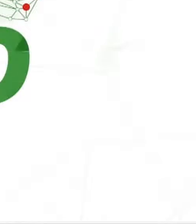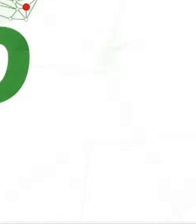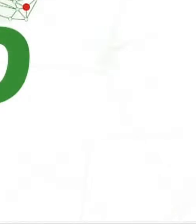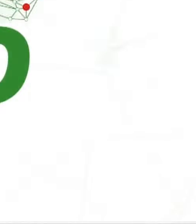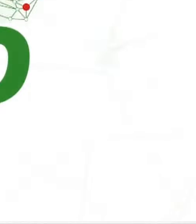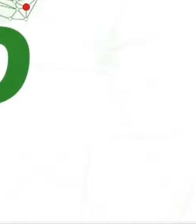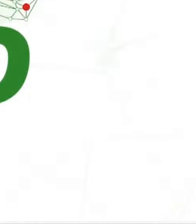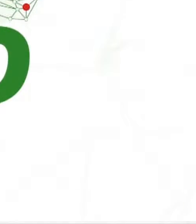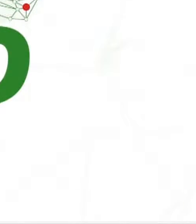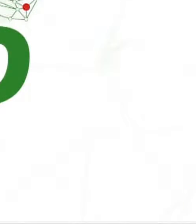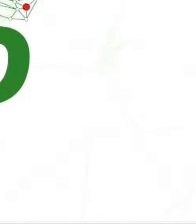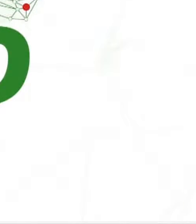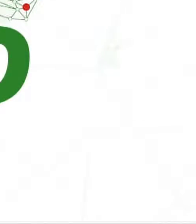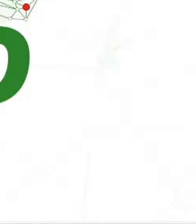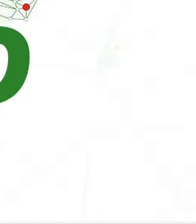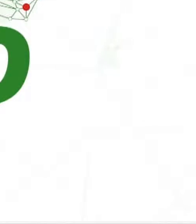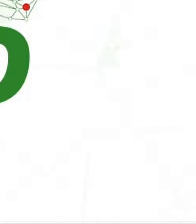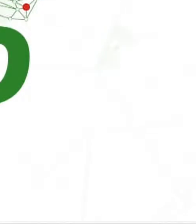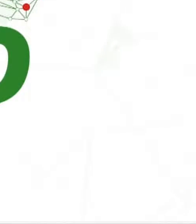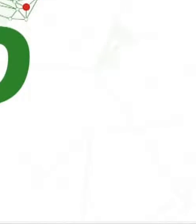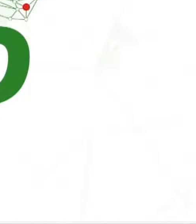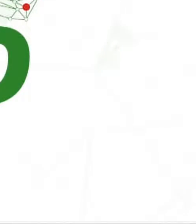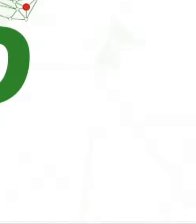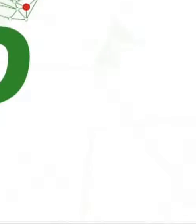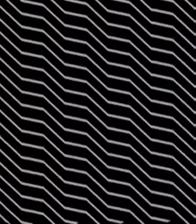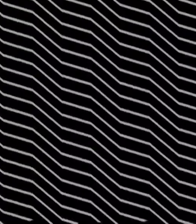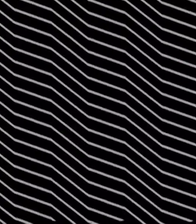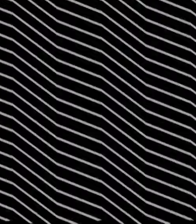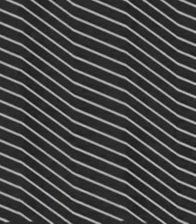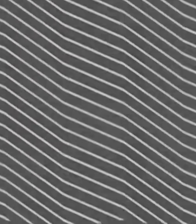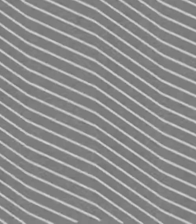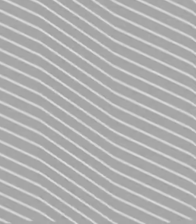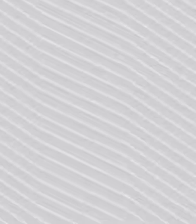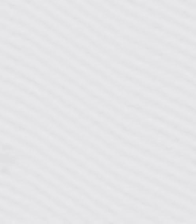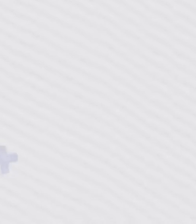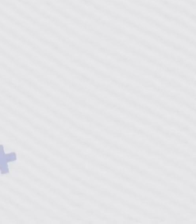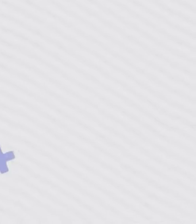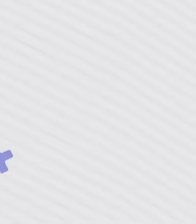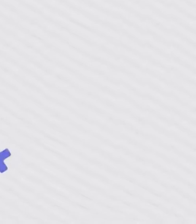Educação à distância, mudando realidades.